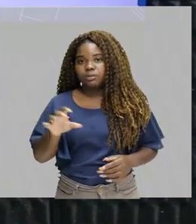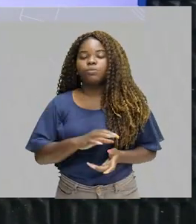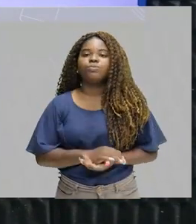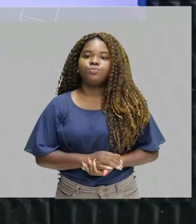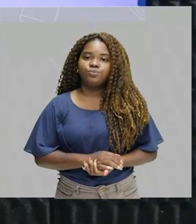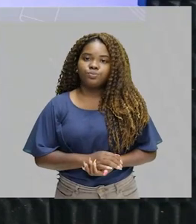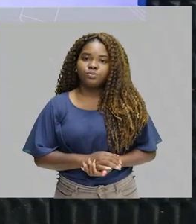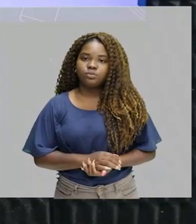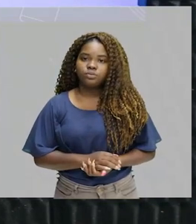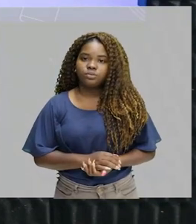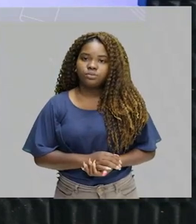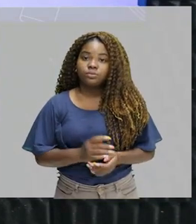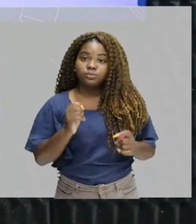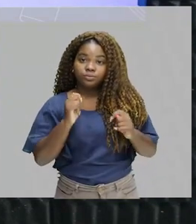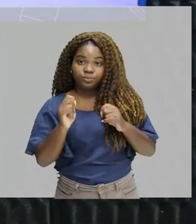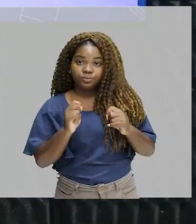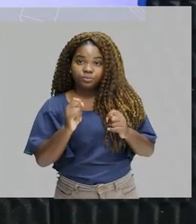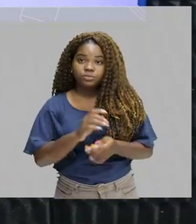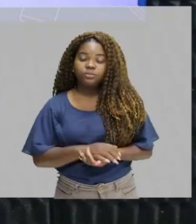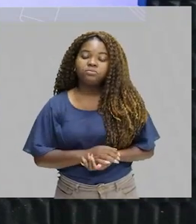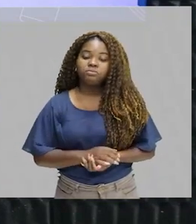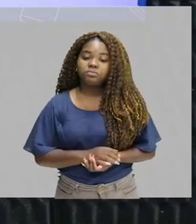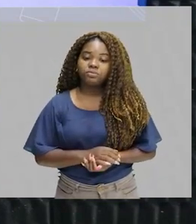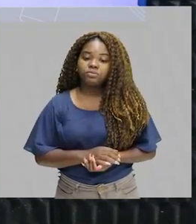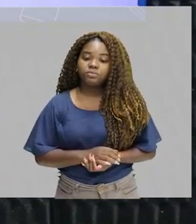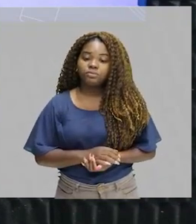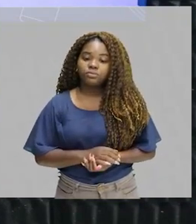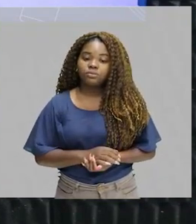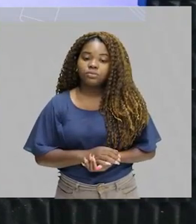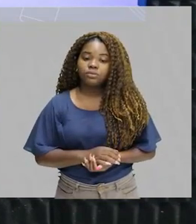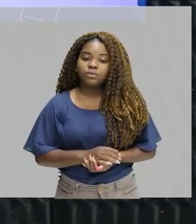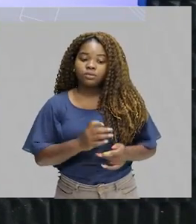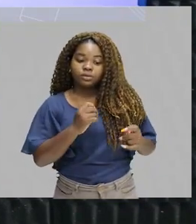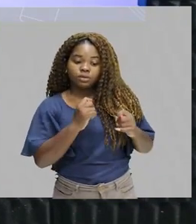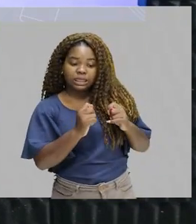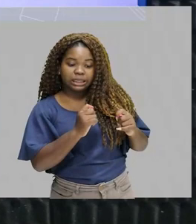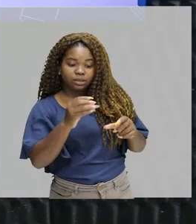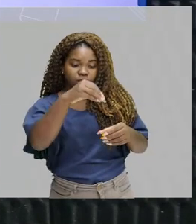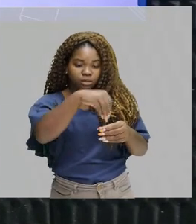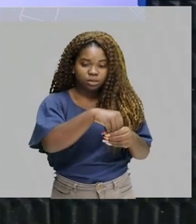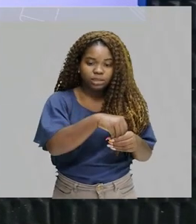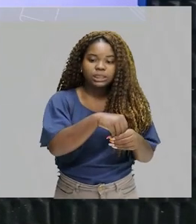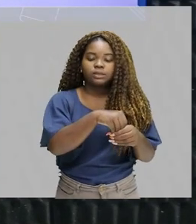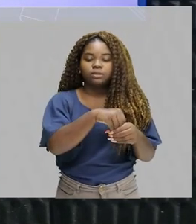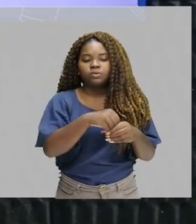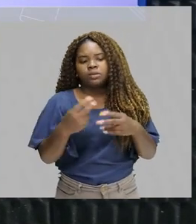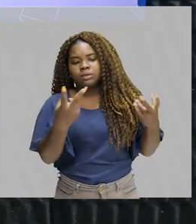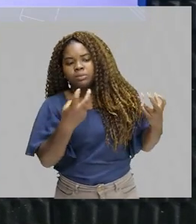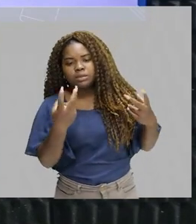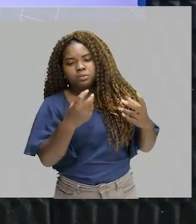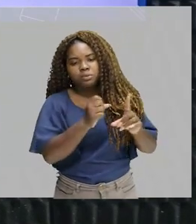grupo a questão Econômica tanto é que a economia dentro dessa visão